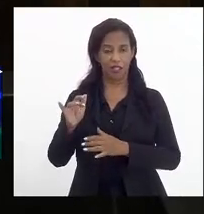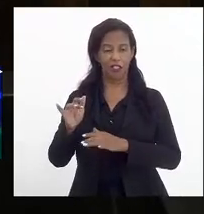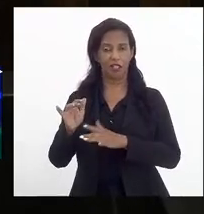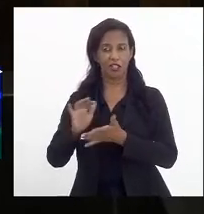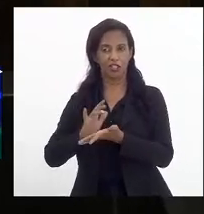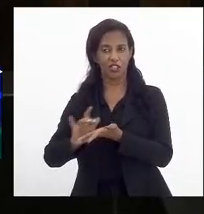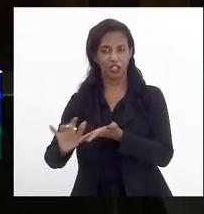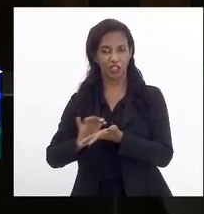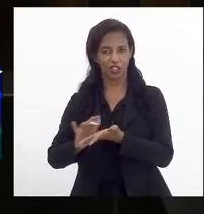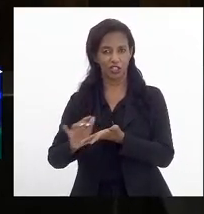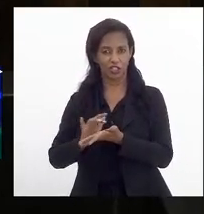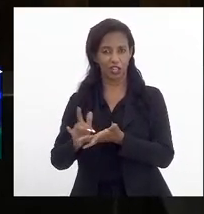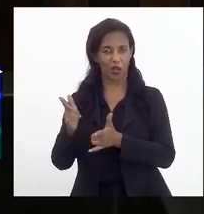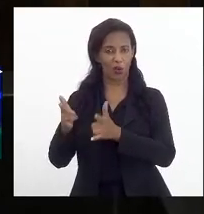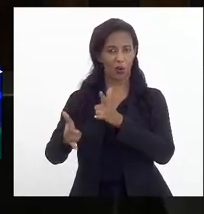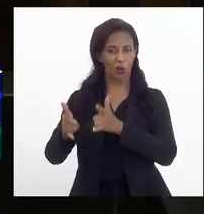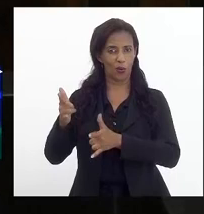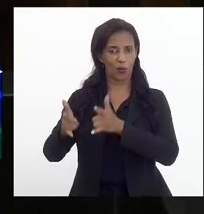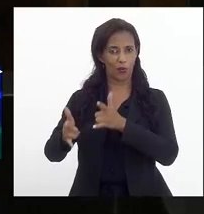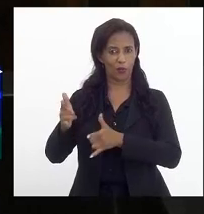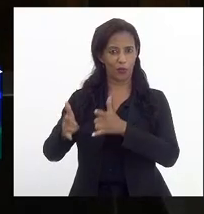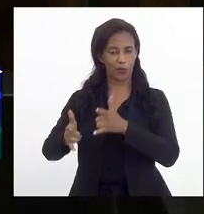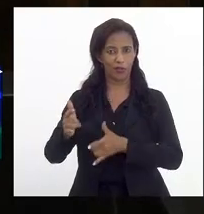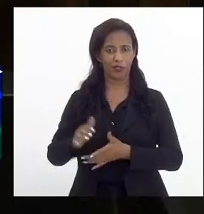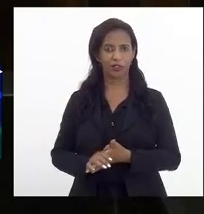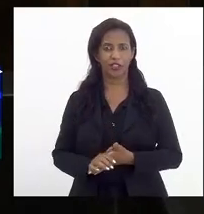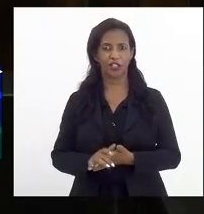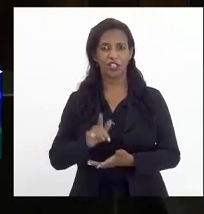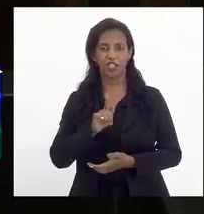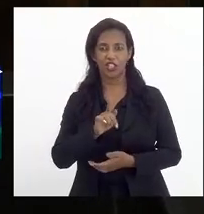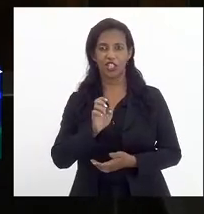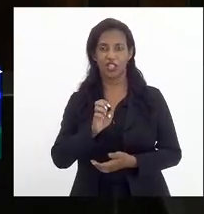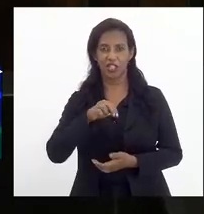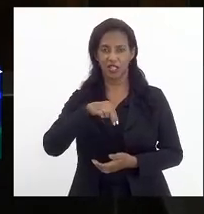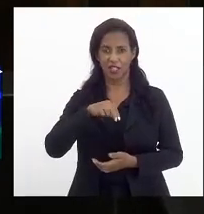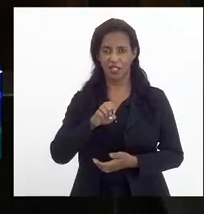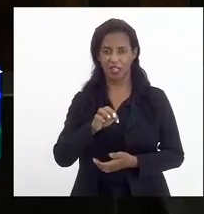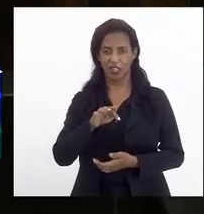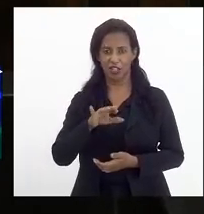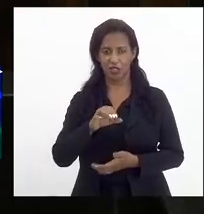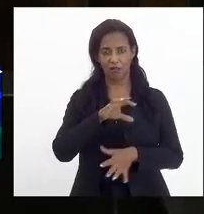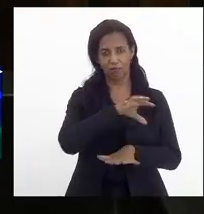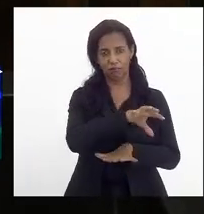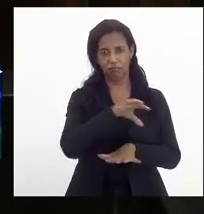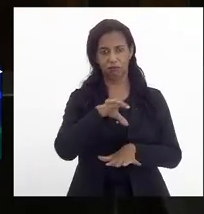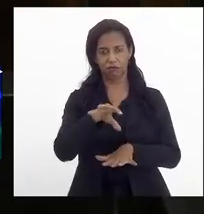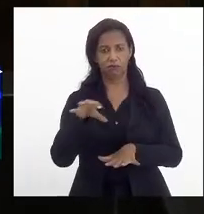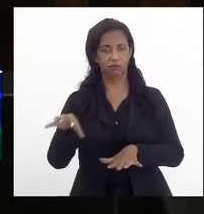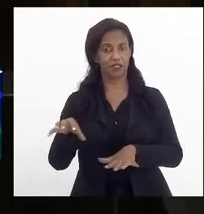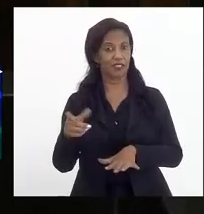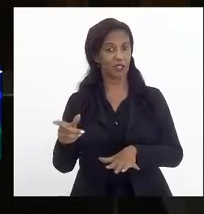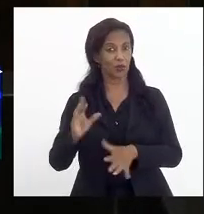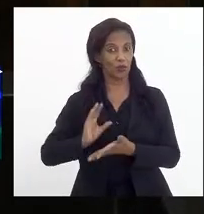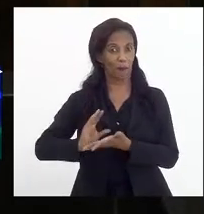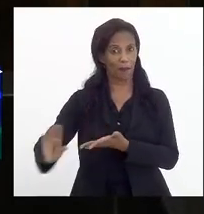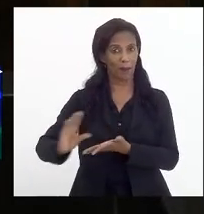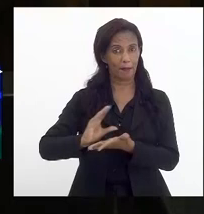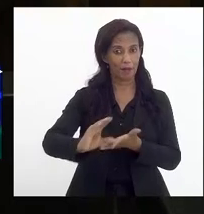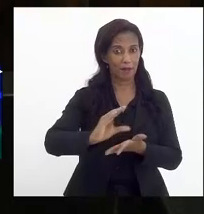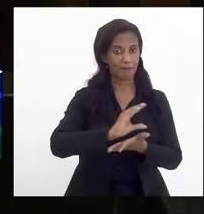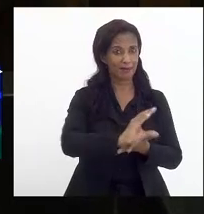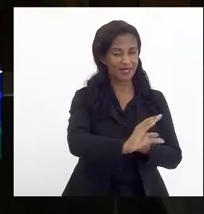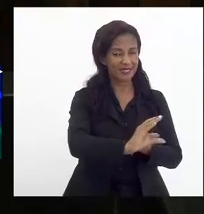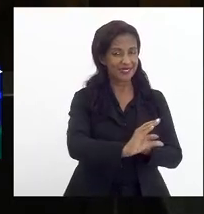na área da robótica e na genética bom E com isso vai investir